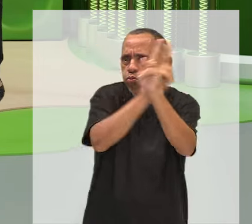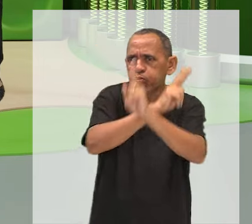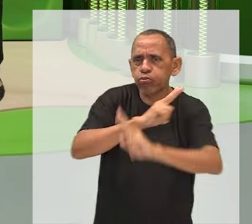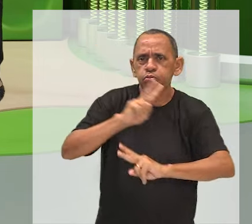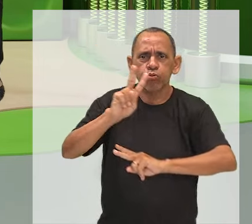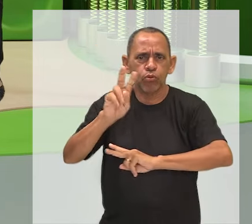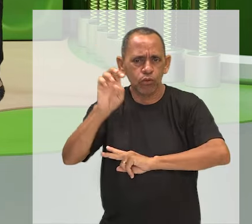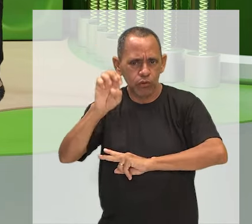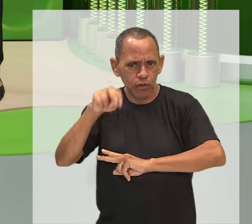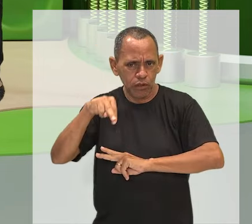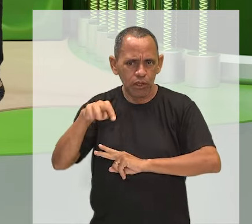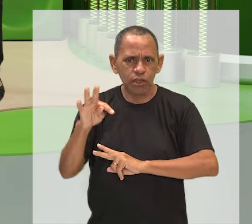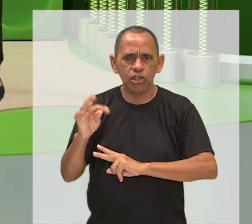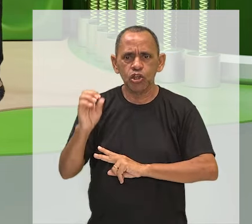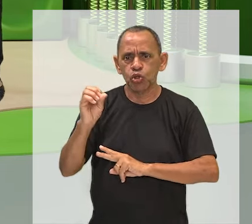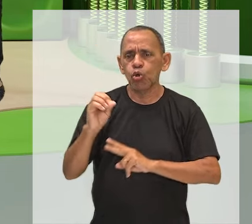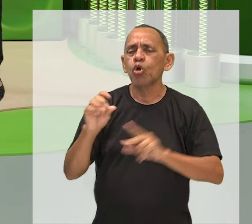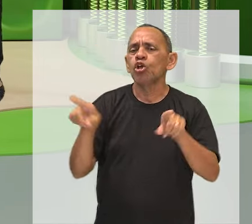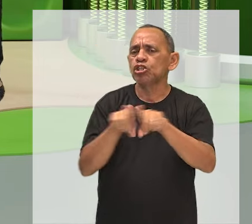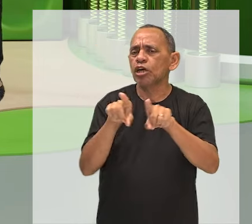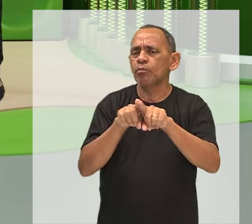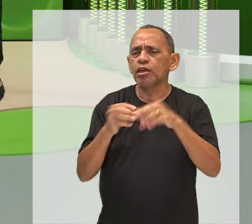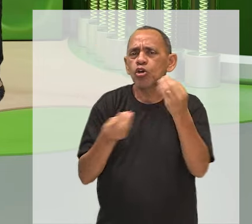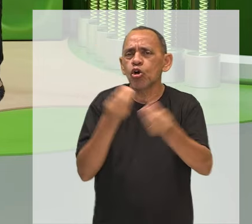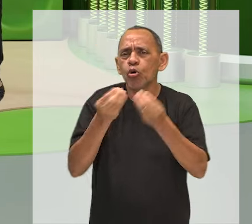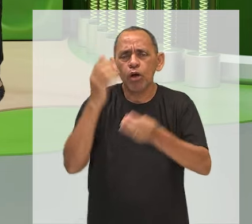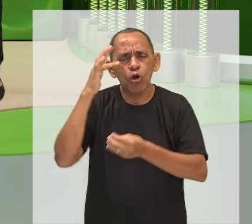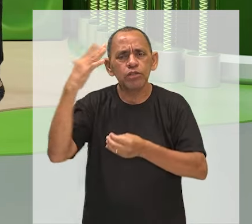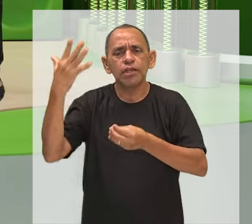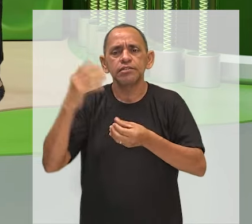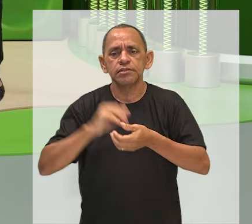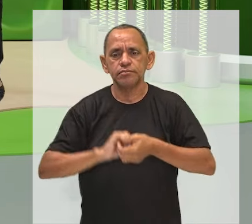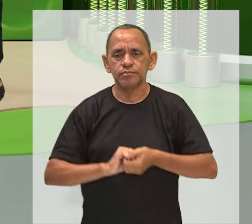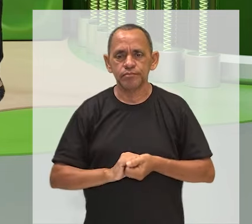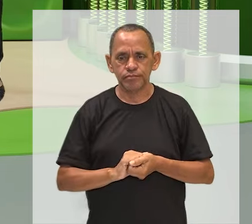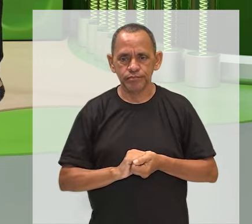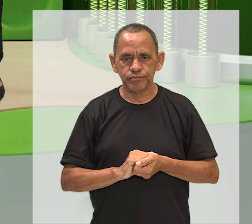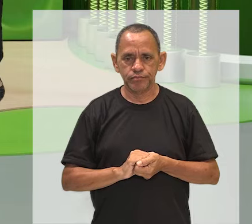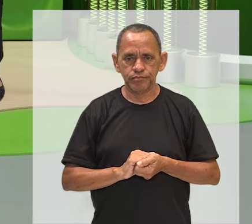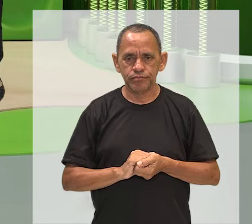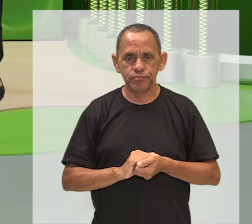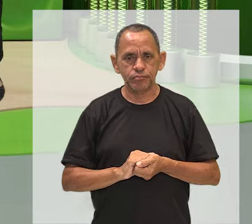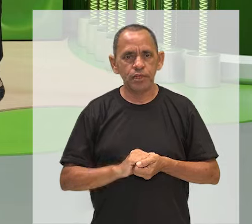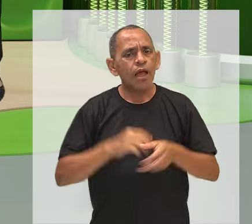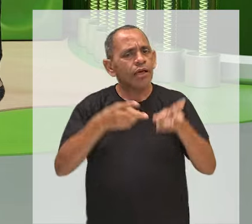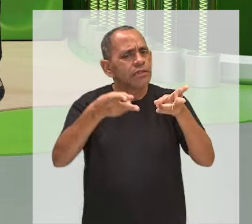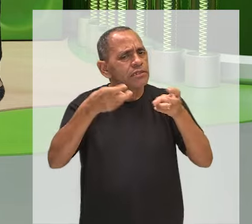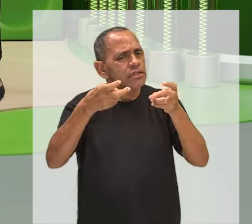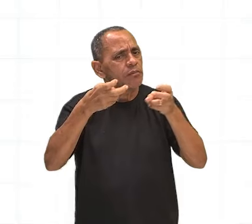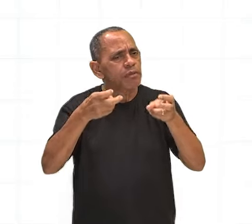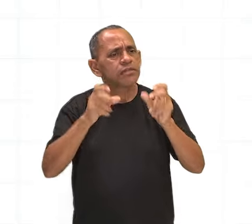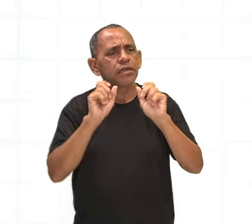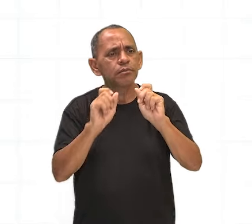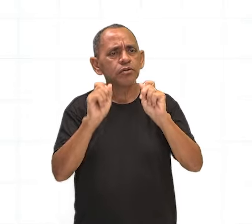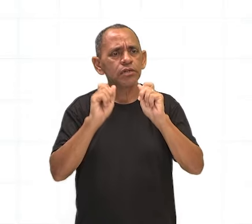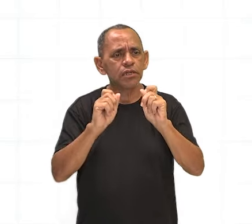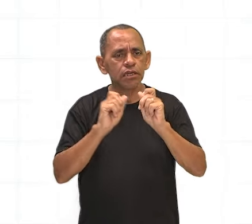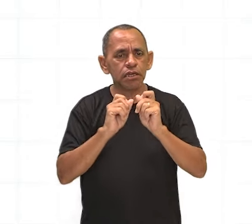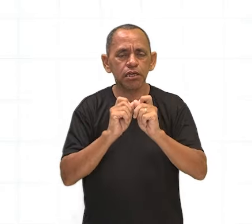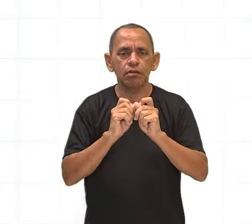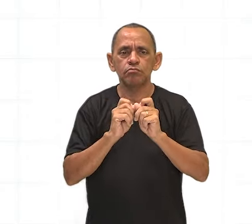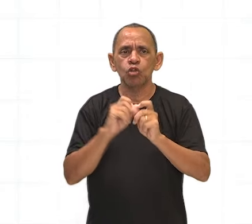aí sobre a nossa atmosfera, certo? Então, acompanhe aí comigo. Você percebe aí, olha, que esse